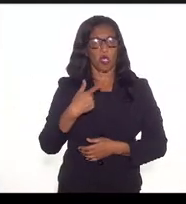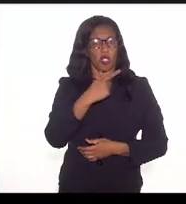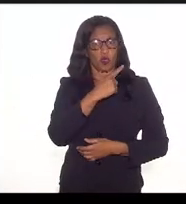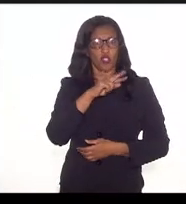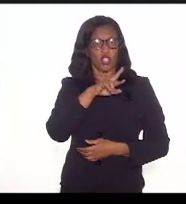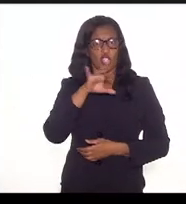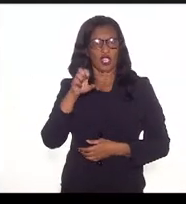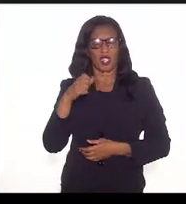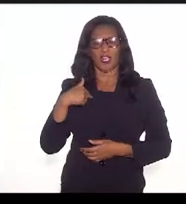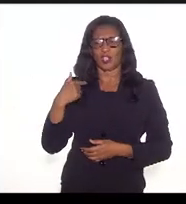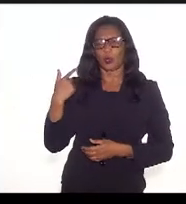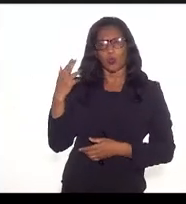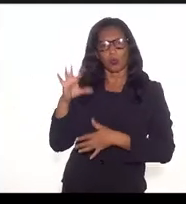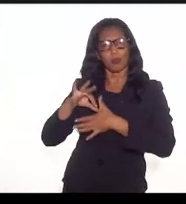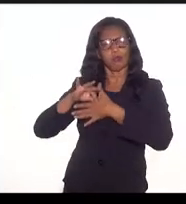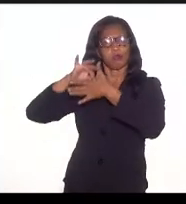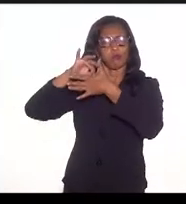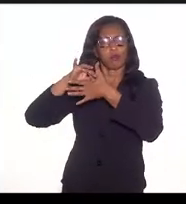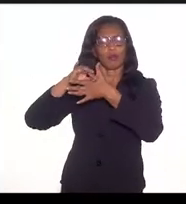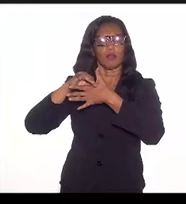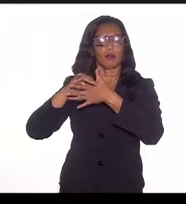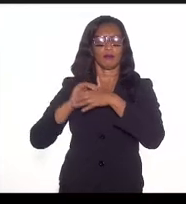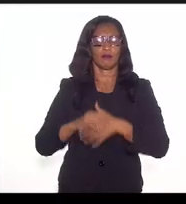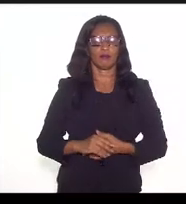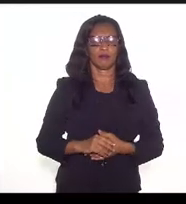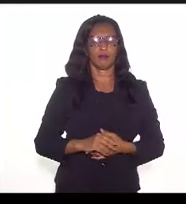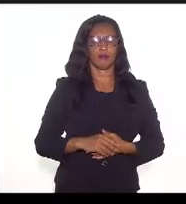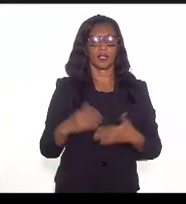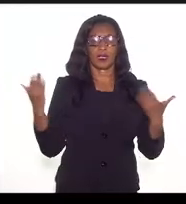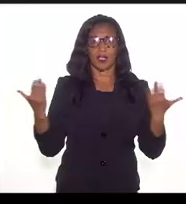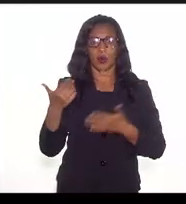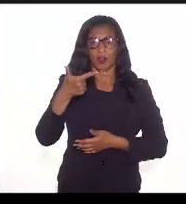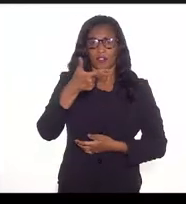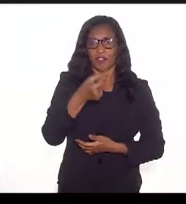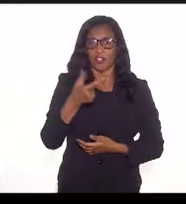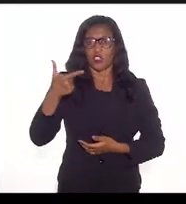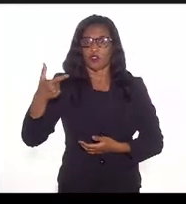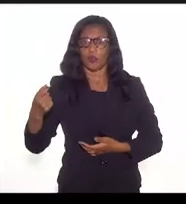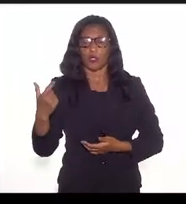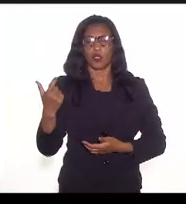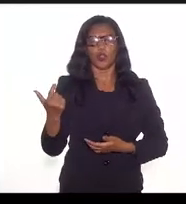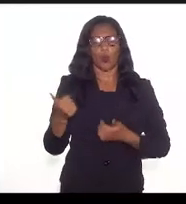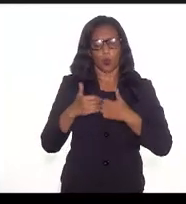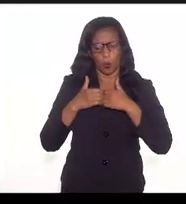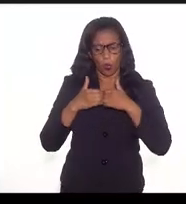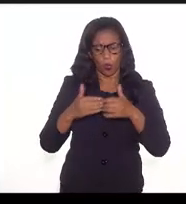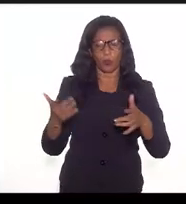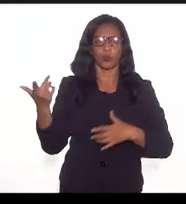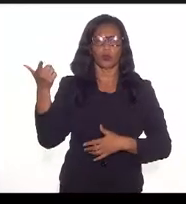de negócios, enfim, um evento que repercutiu muito. E a gente agora, em 2020, começou a replicar